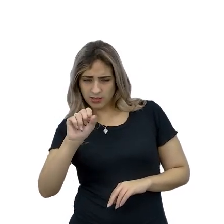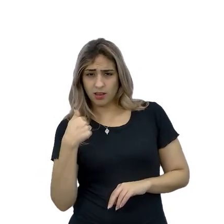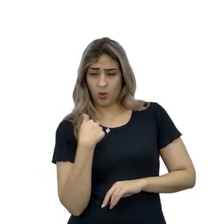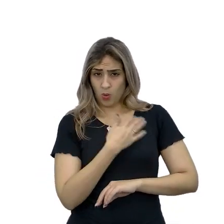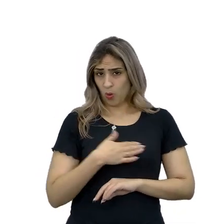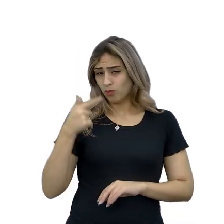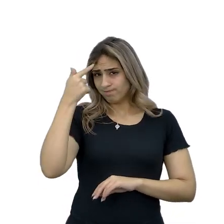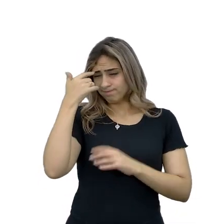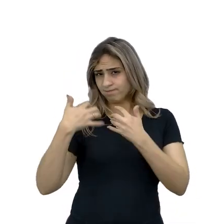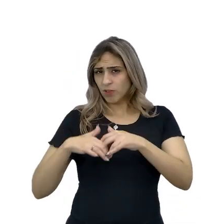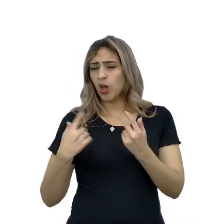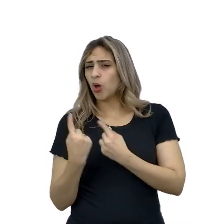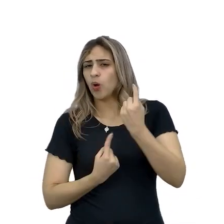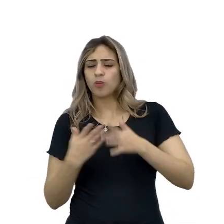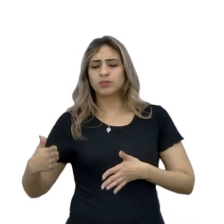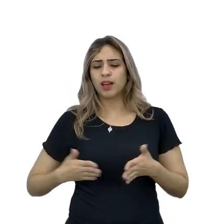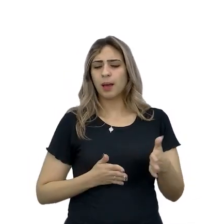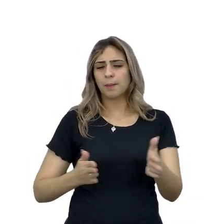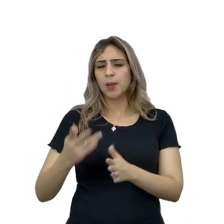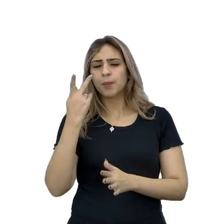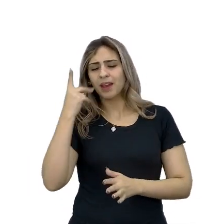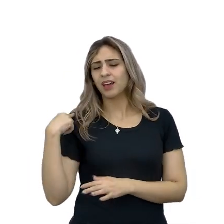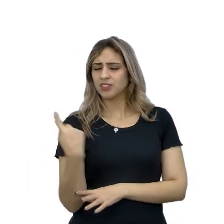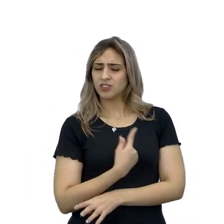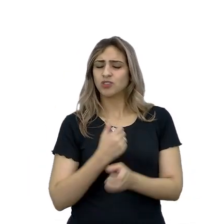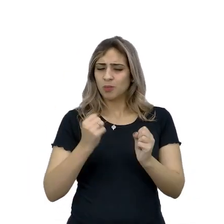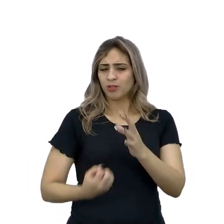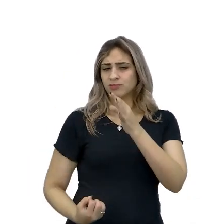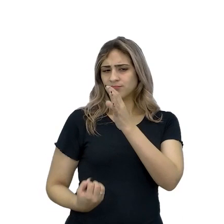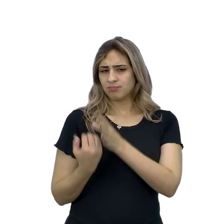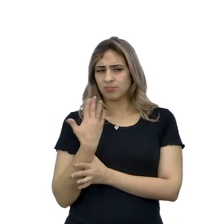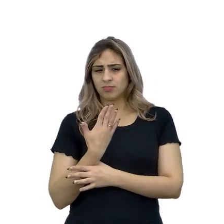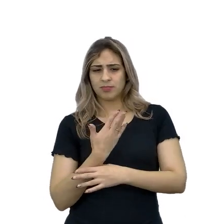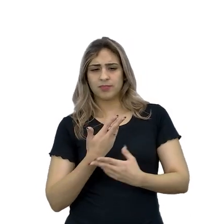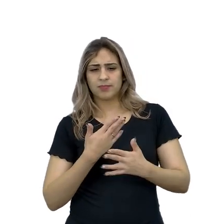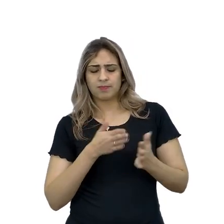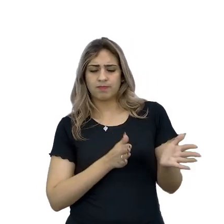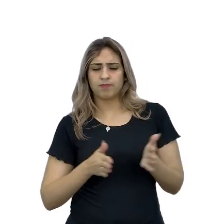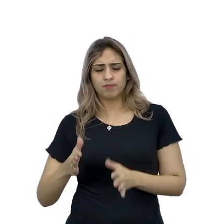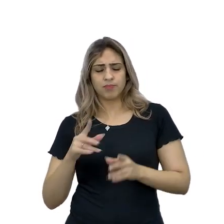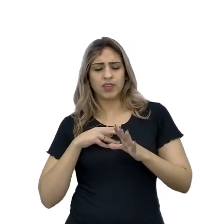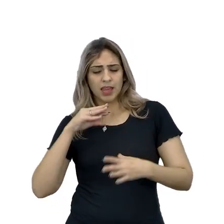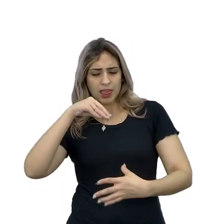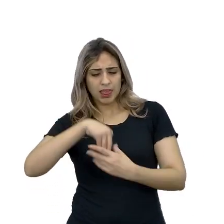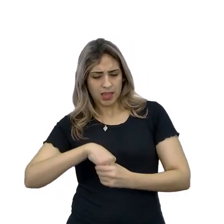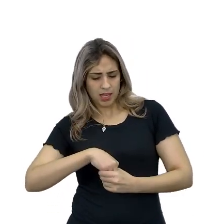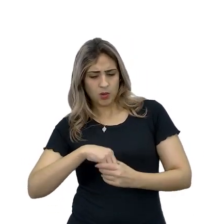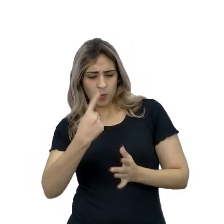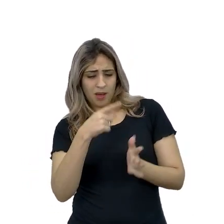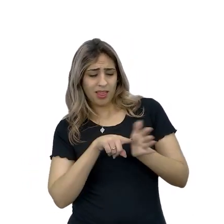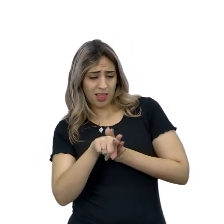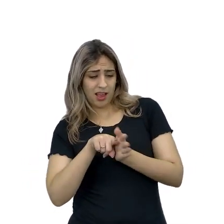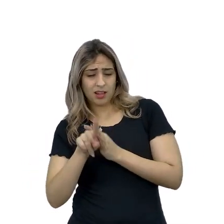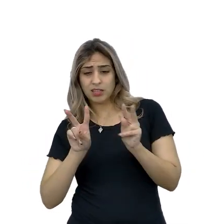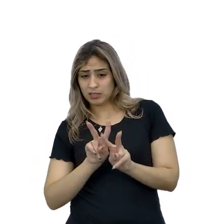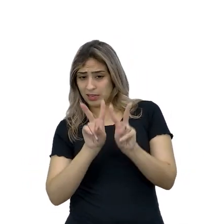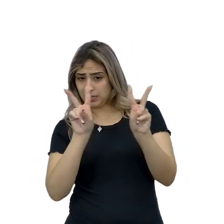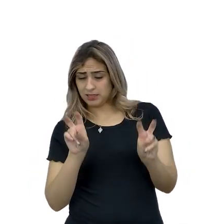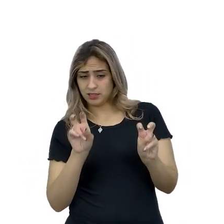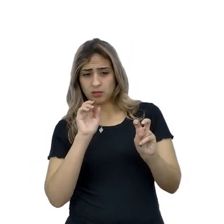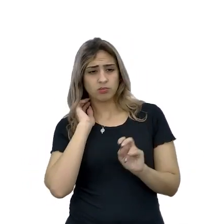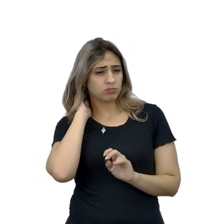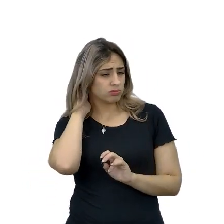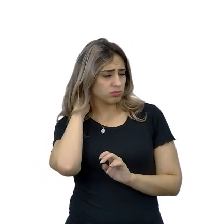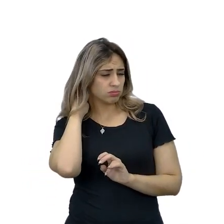pensar aí quais os caminhos para que a gente possa criar os distratores, né, dentro de uma questão, e